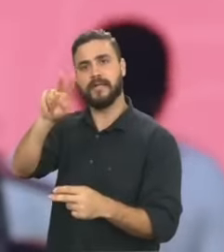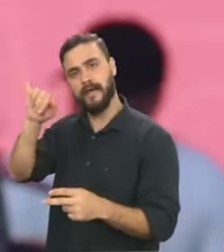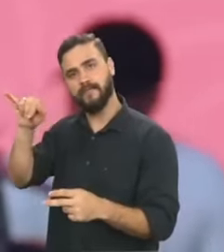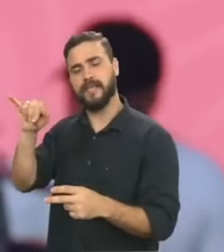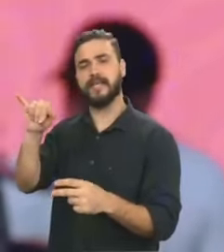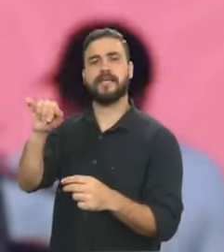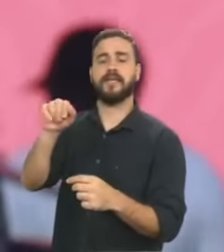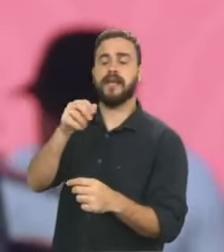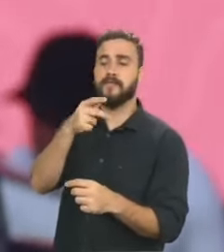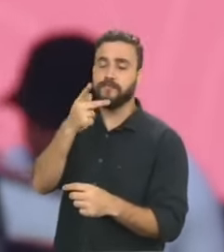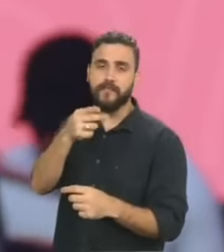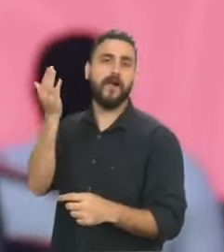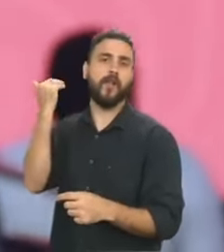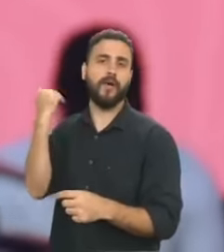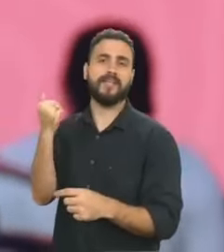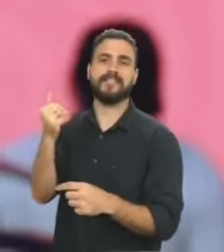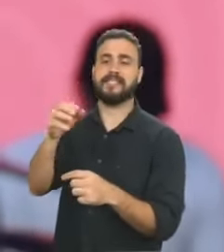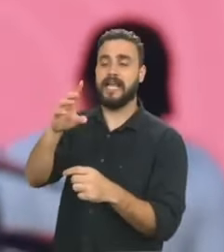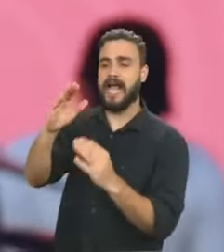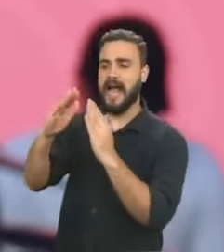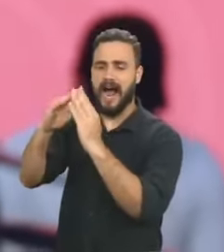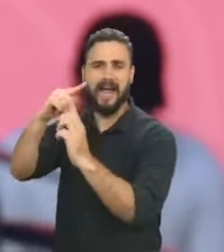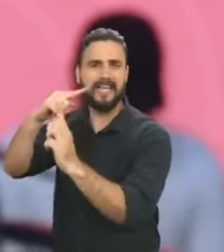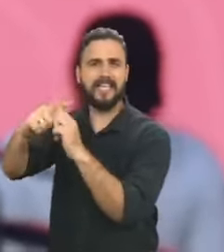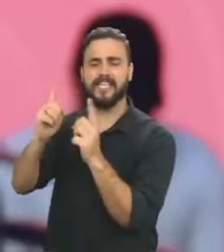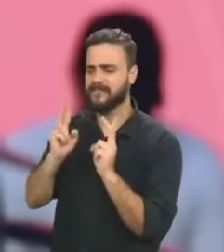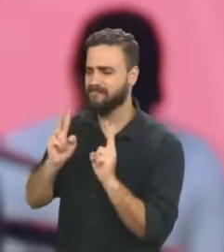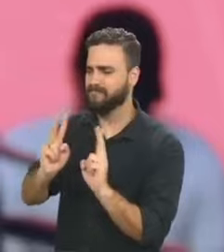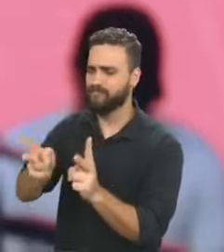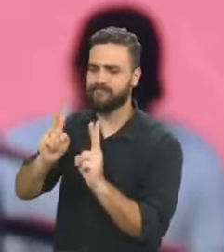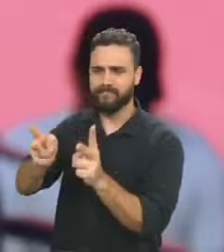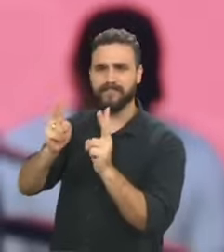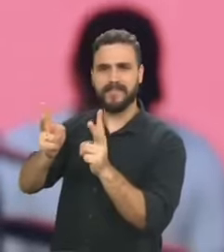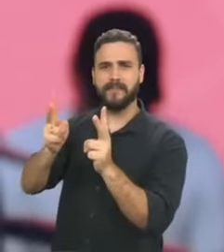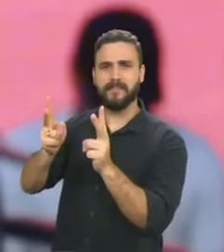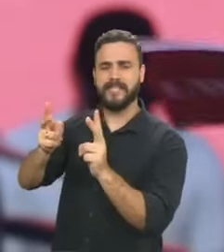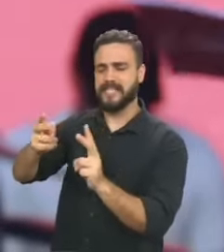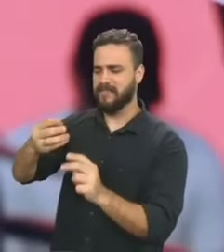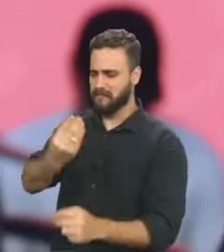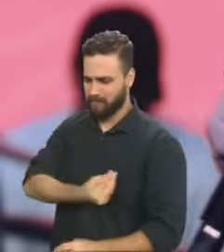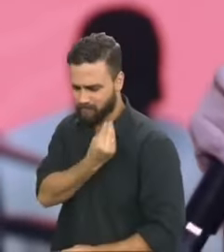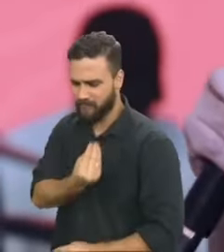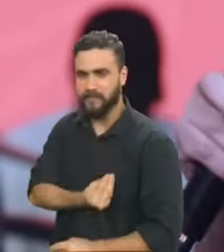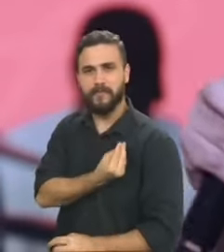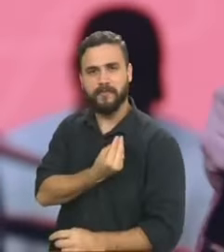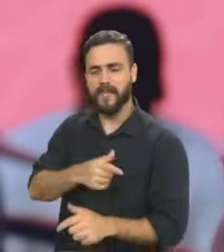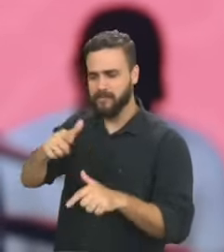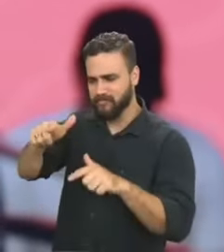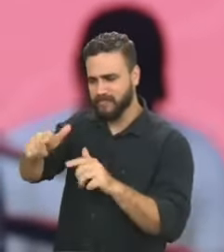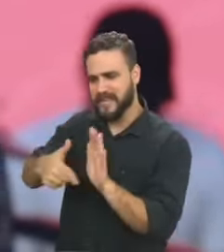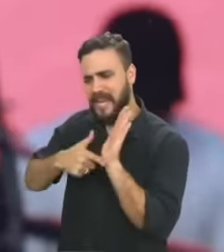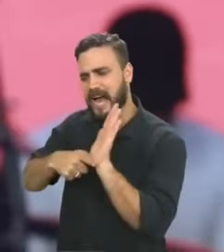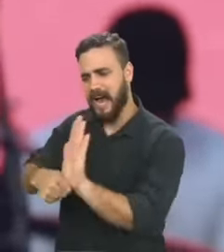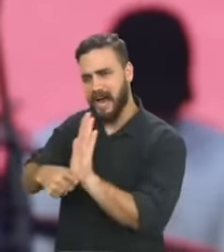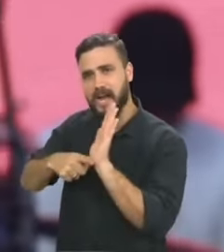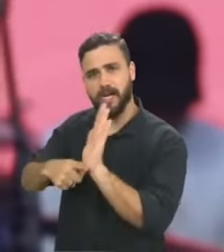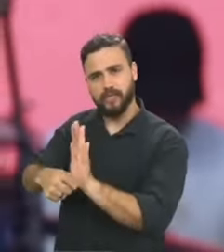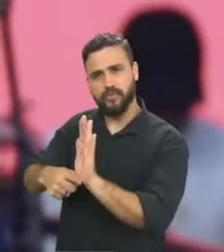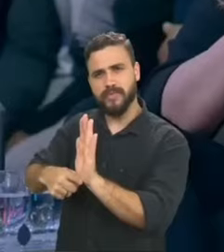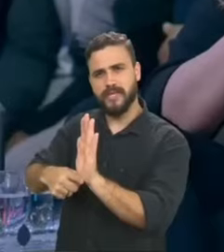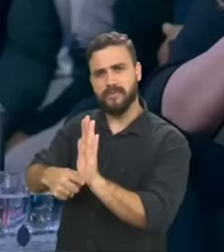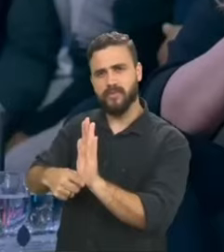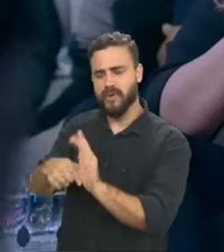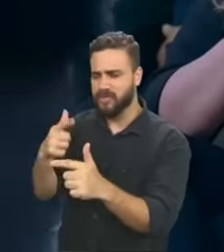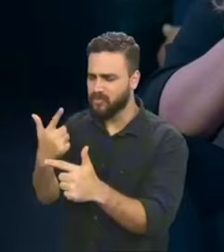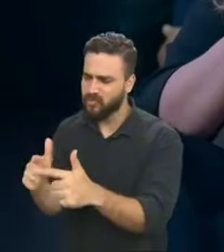sempre esteve presente nas catástrofes, sempre esteve presente na época da peste negra, enquanto